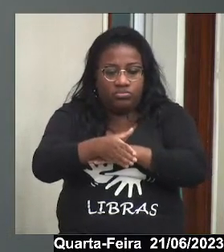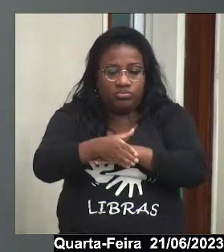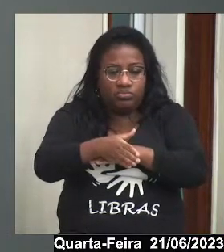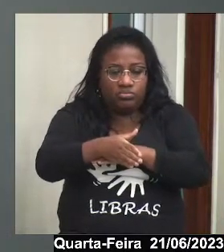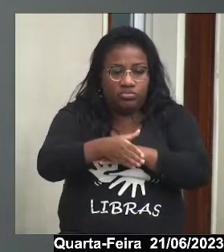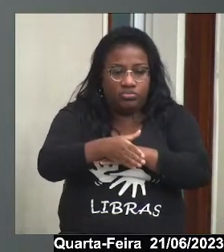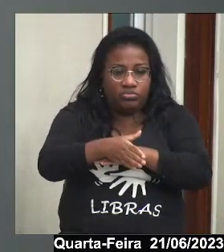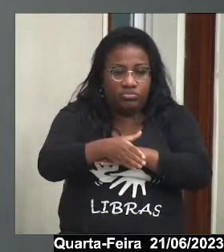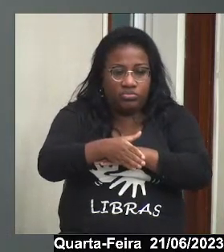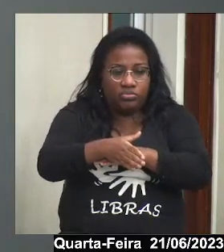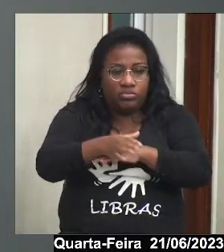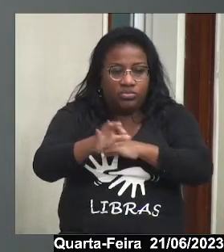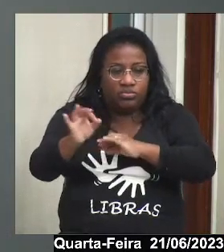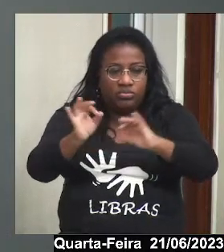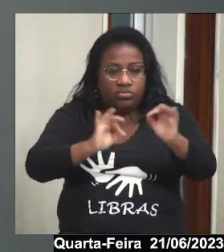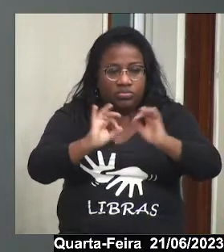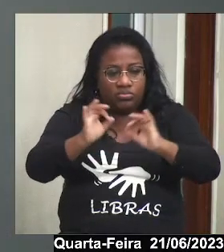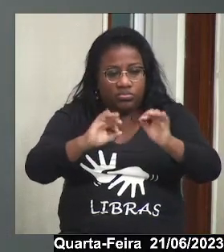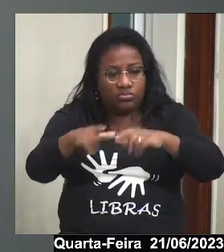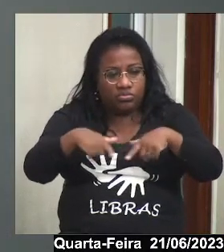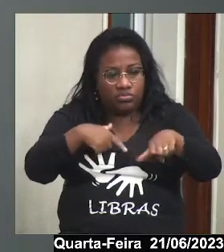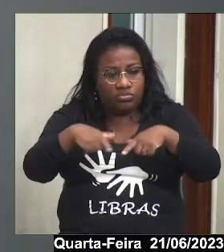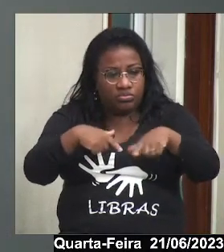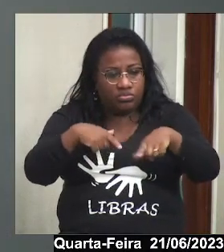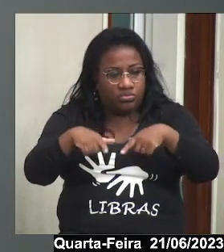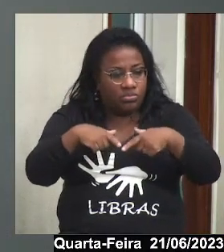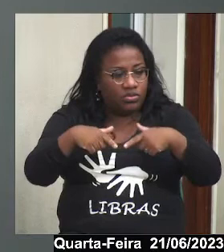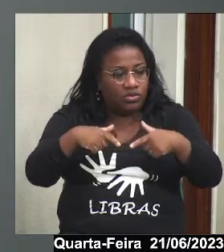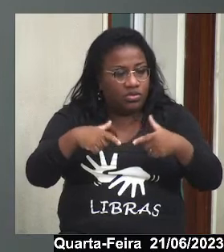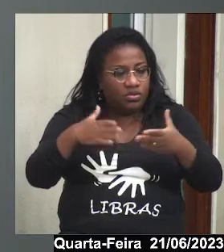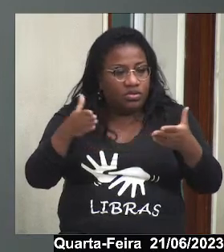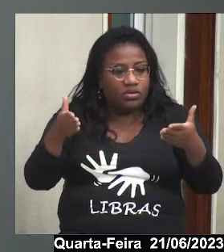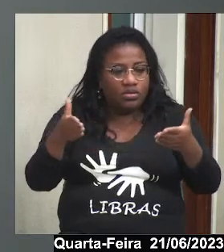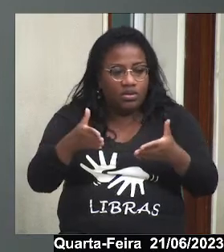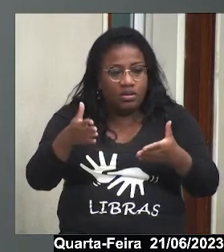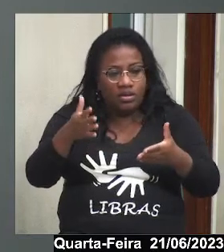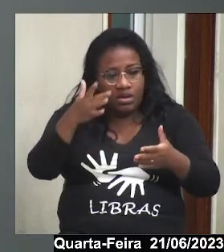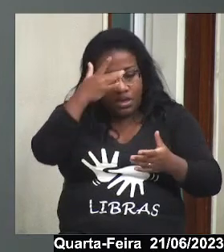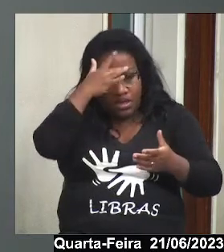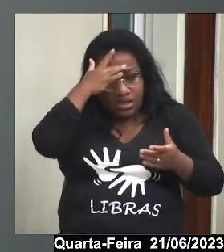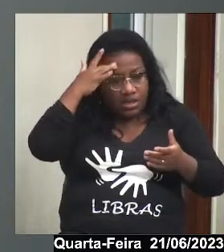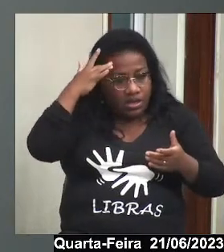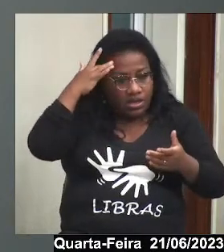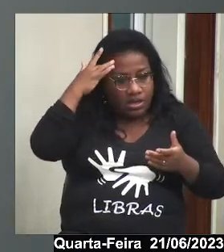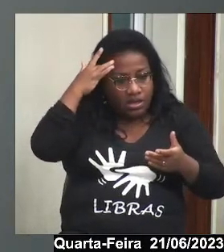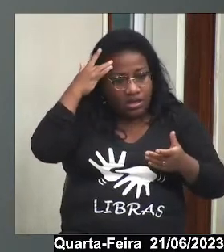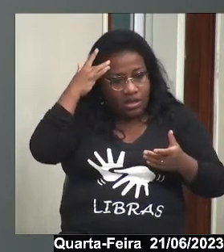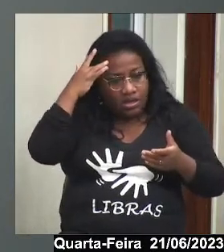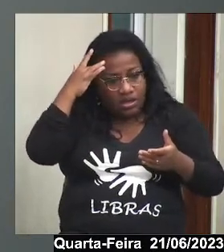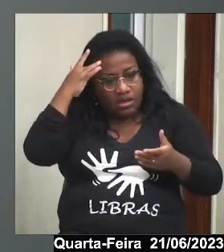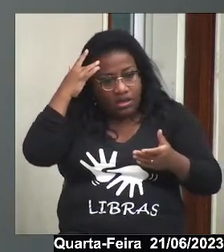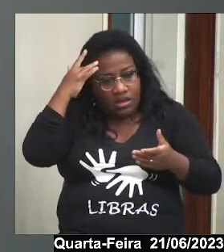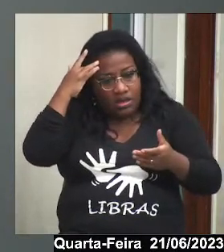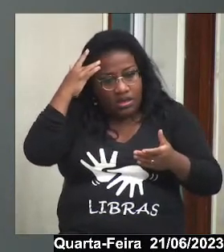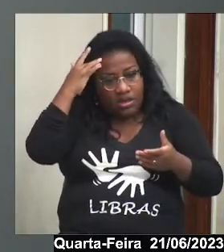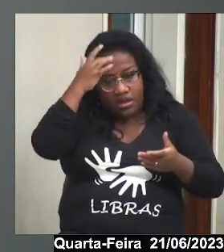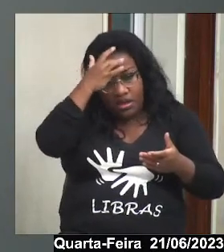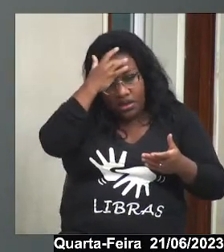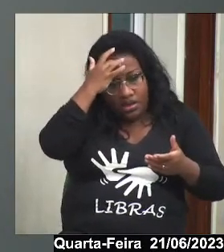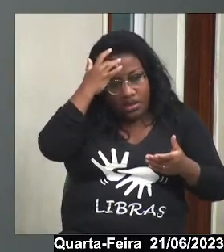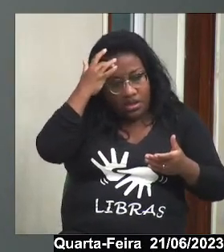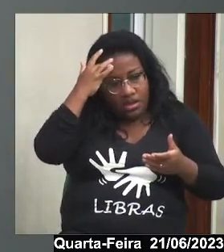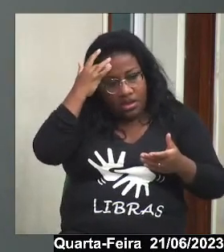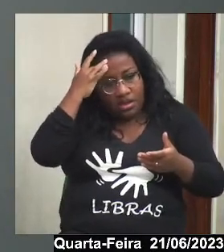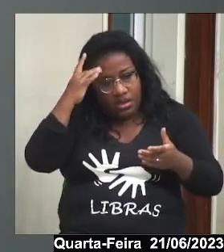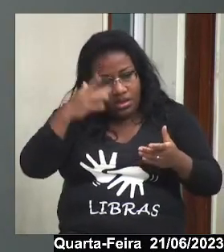cortar o trânsito, né, e vim trabalhar aqui em Embu das Artes, ou ao contrário também, as pessoas que vêm do Rodanel e utilizam para ir em